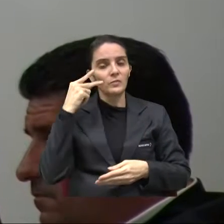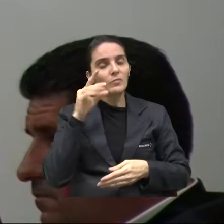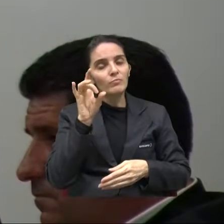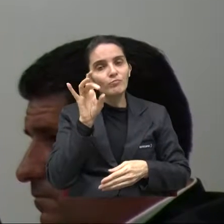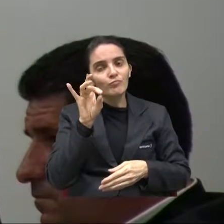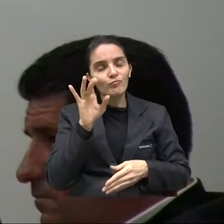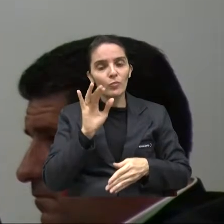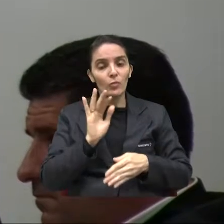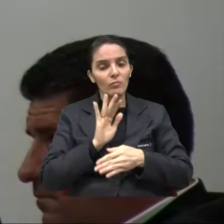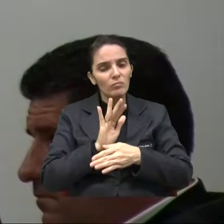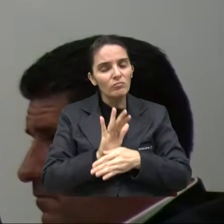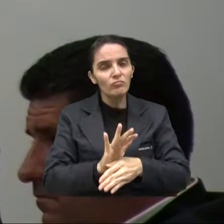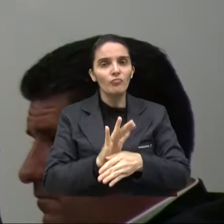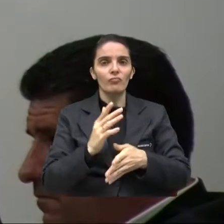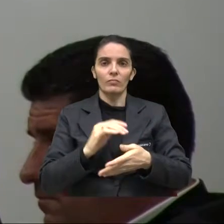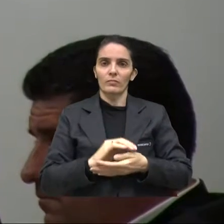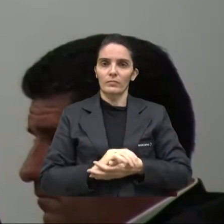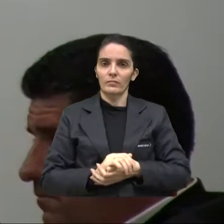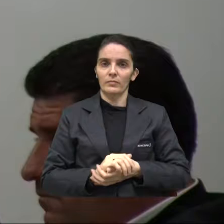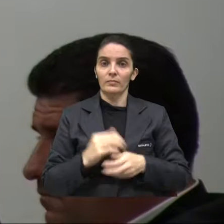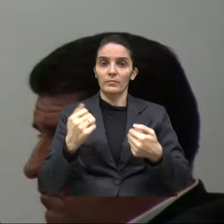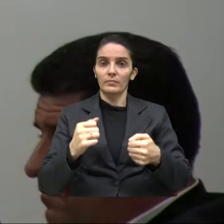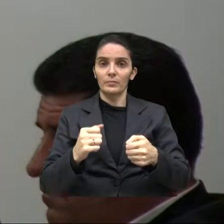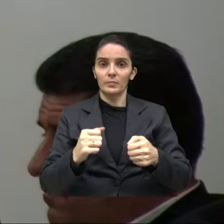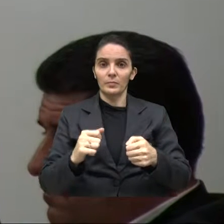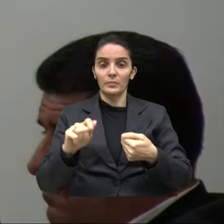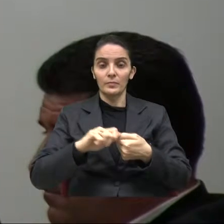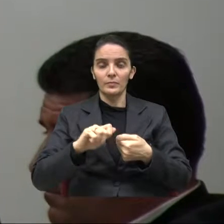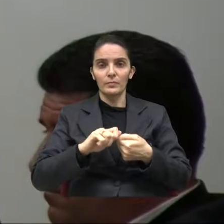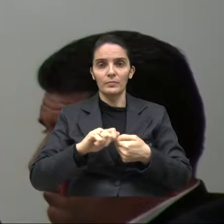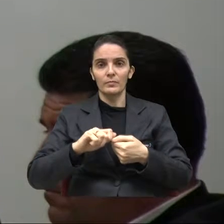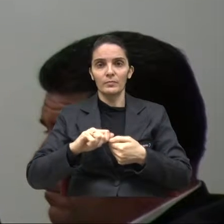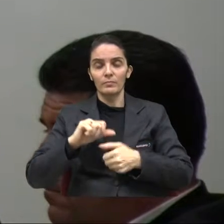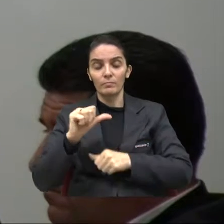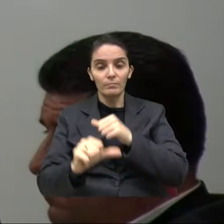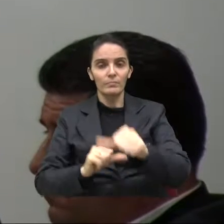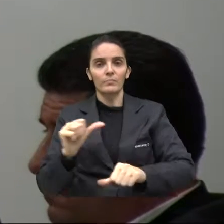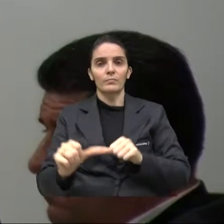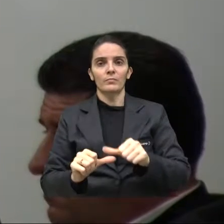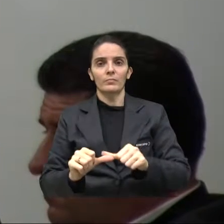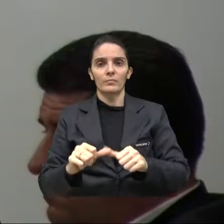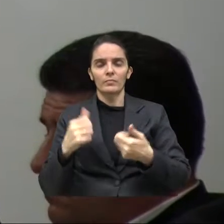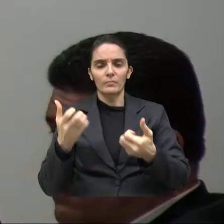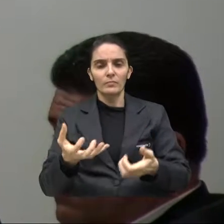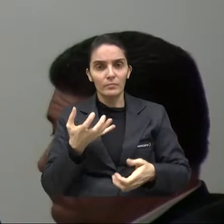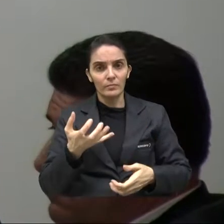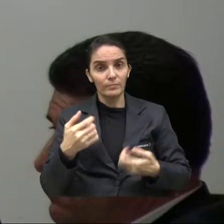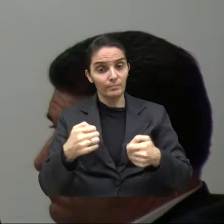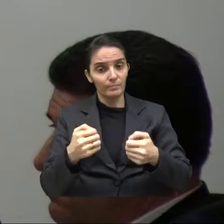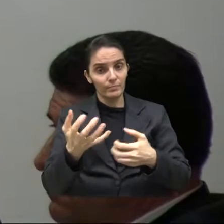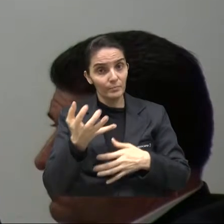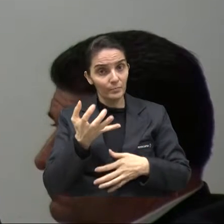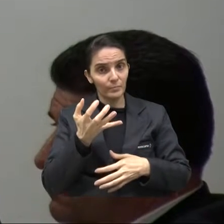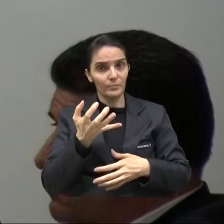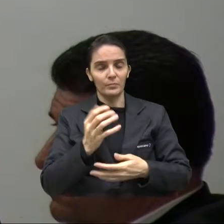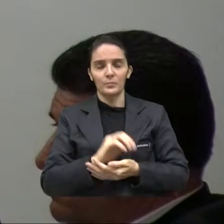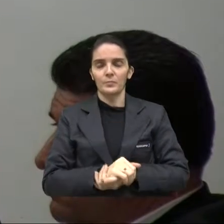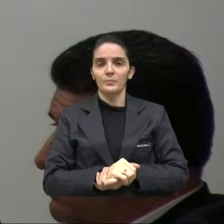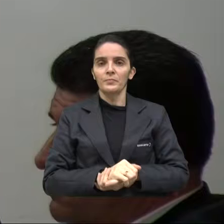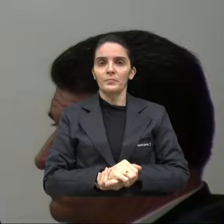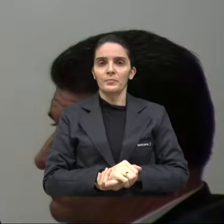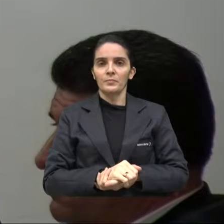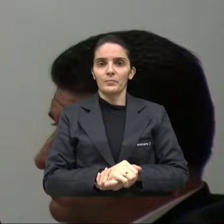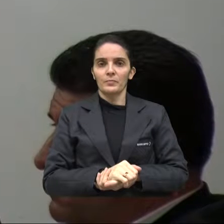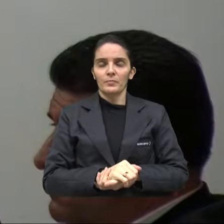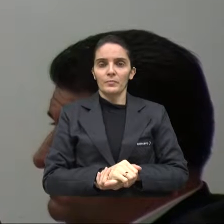tenta. Nós temos que fazer essa mudança. Nós temos que buscar. Nós temos que fazer a